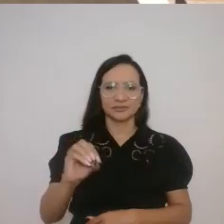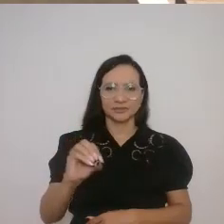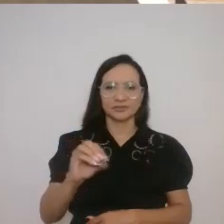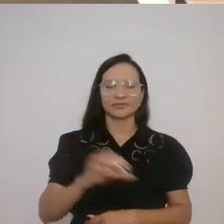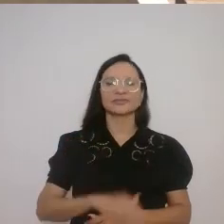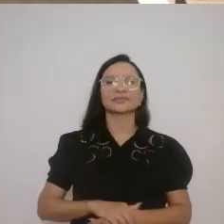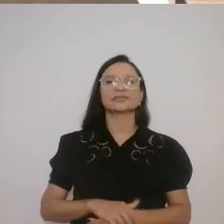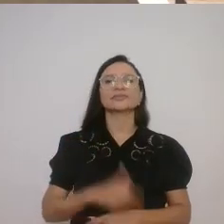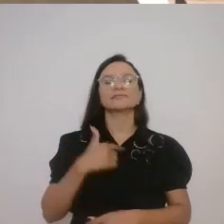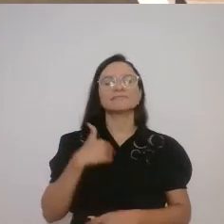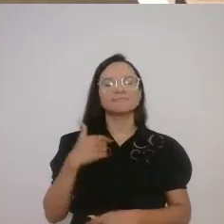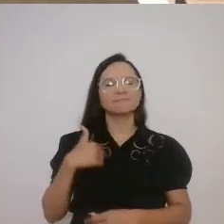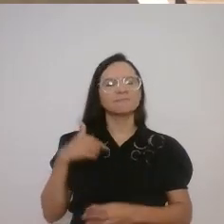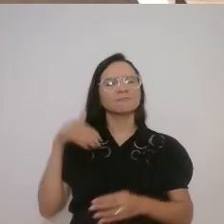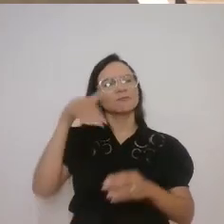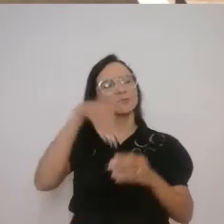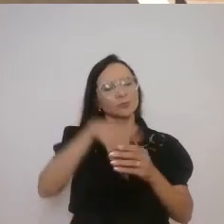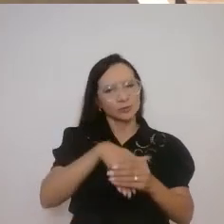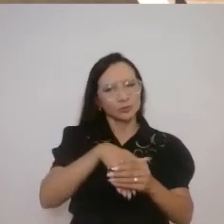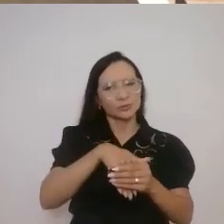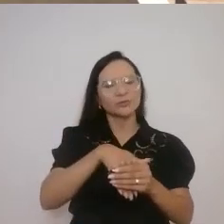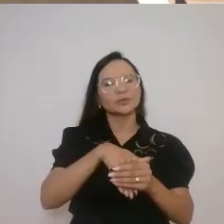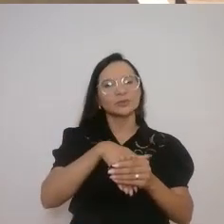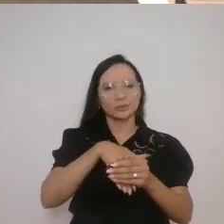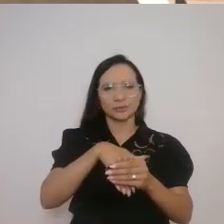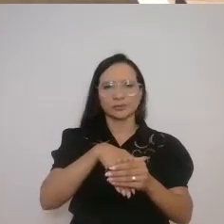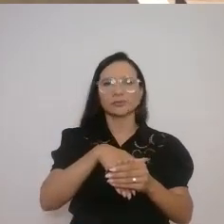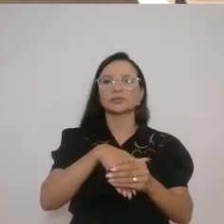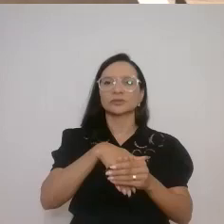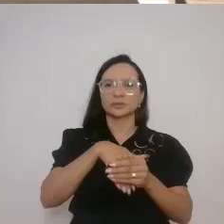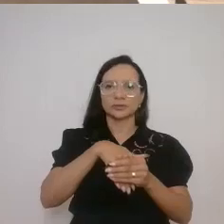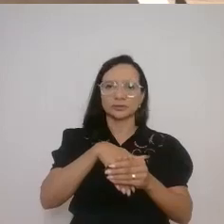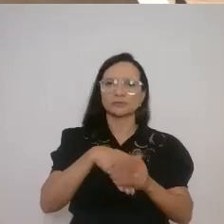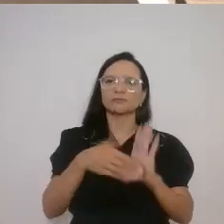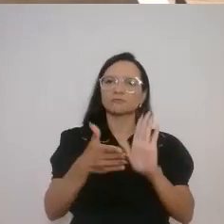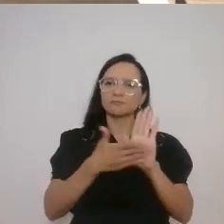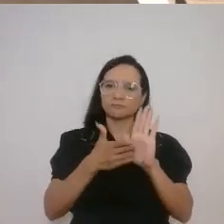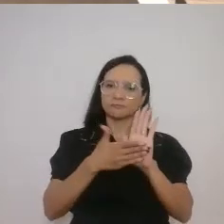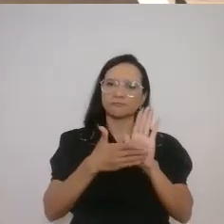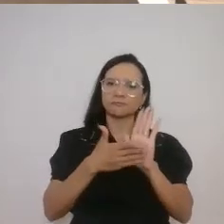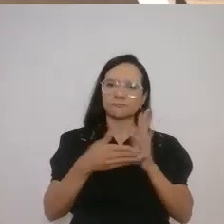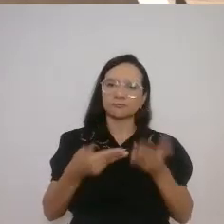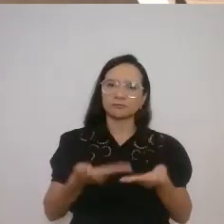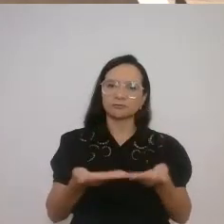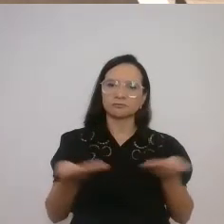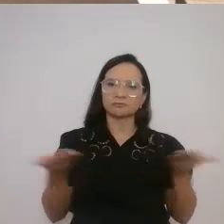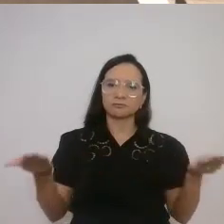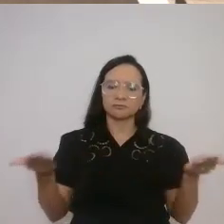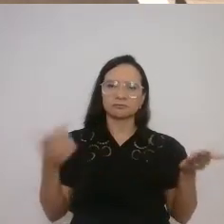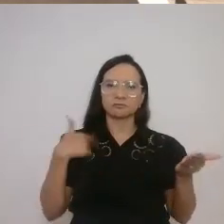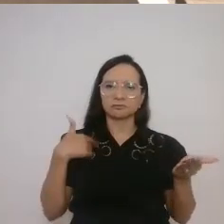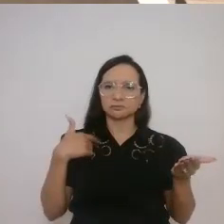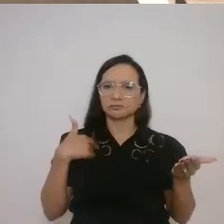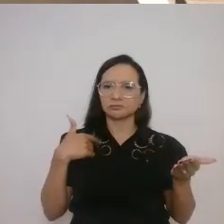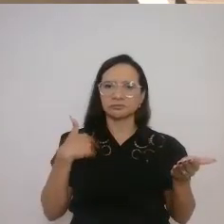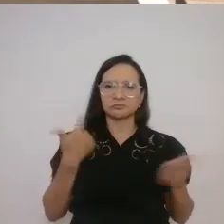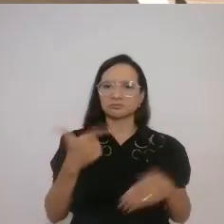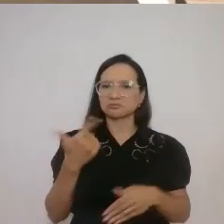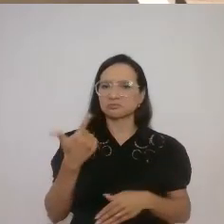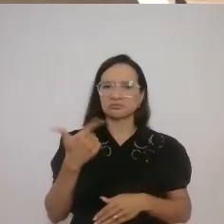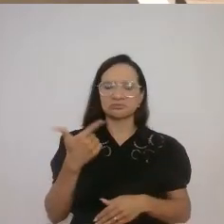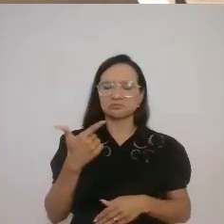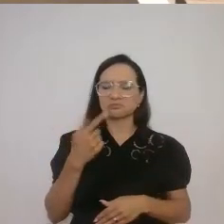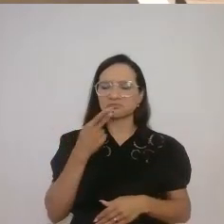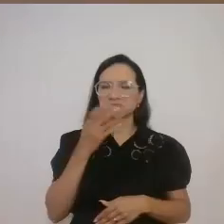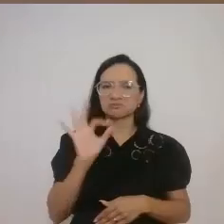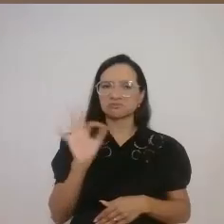meu voto às proposições postas e, particularmente, não tenho nenhuma comunicação ou proposição.